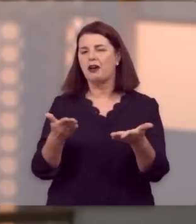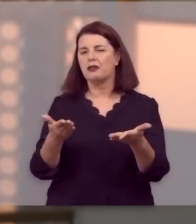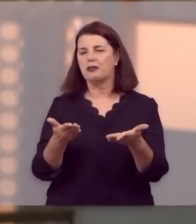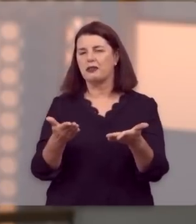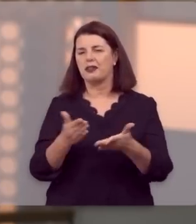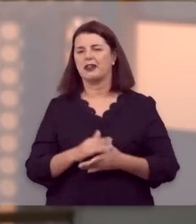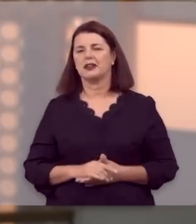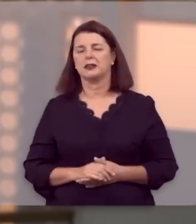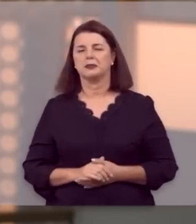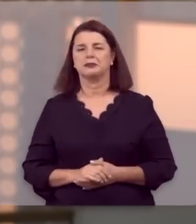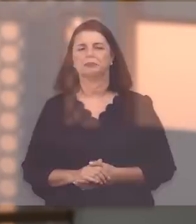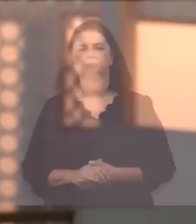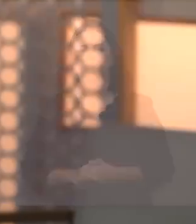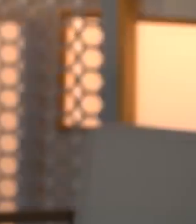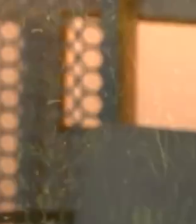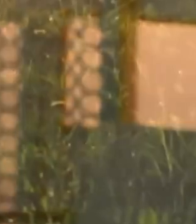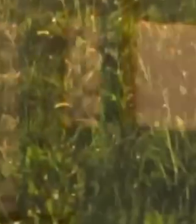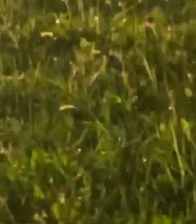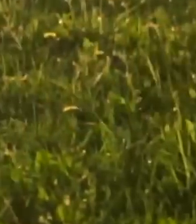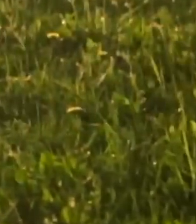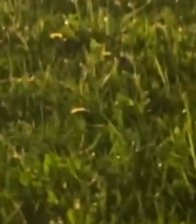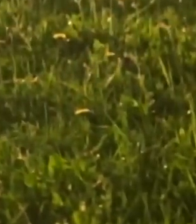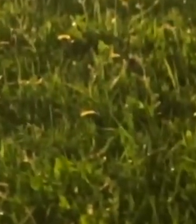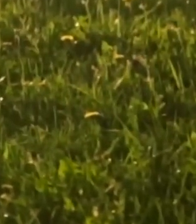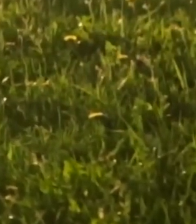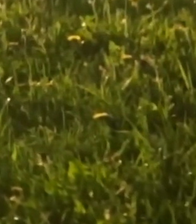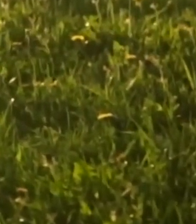de agora, essa mensagem.